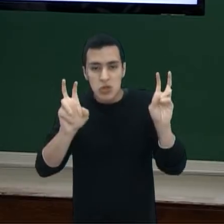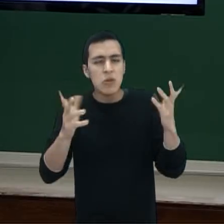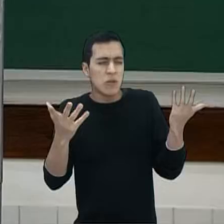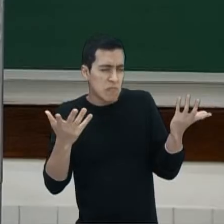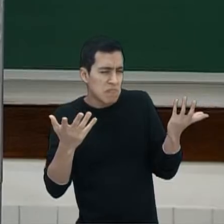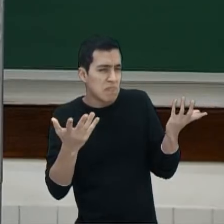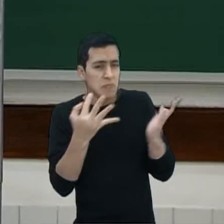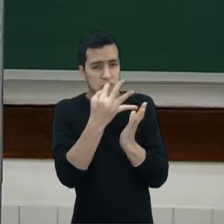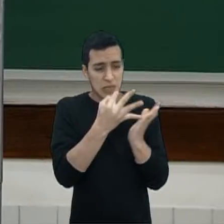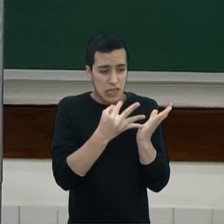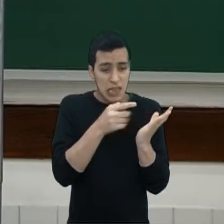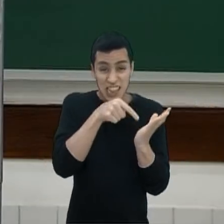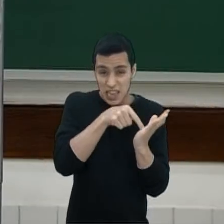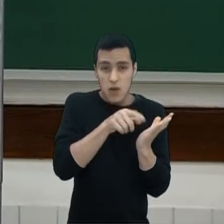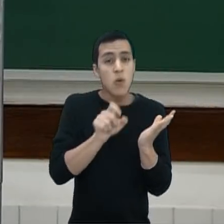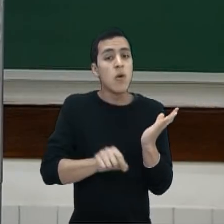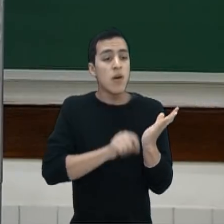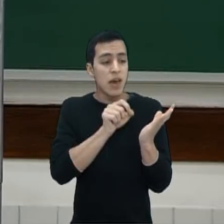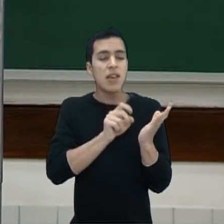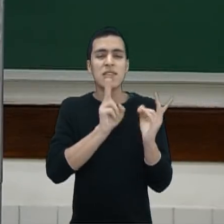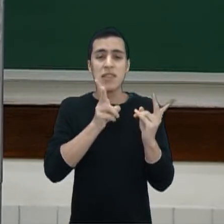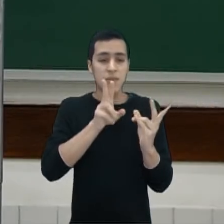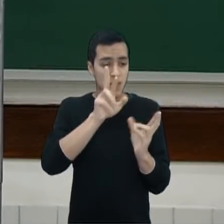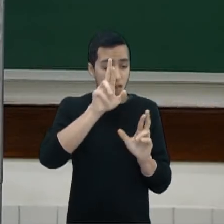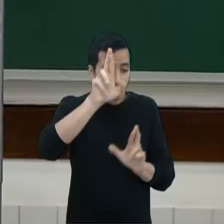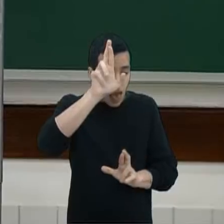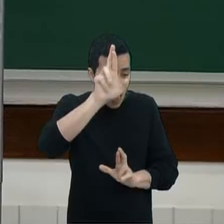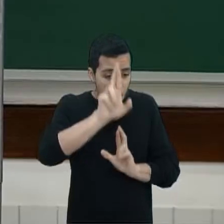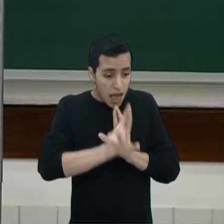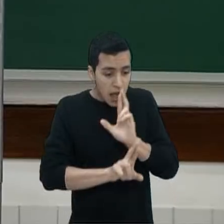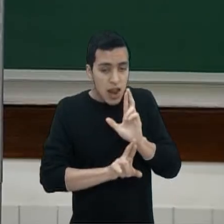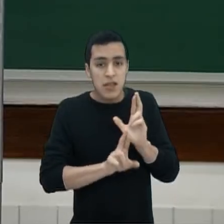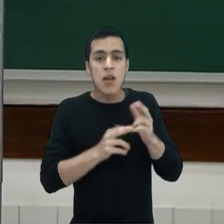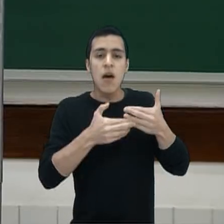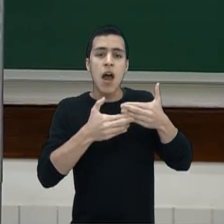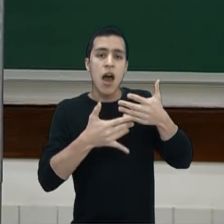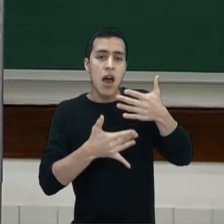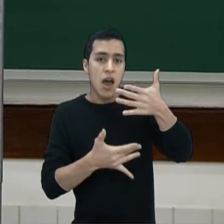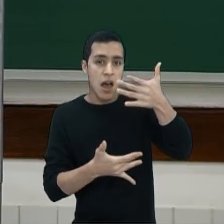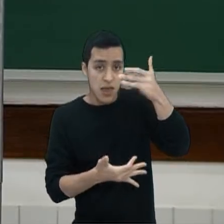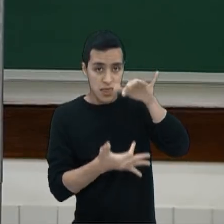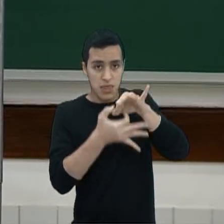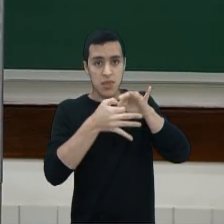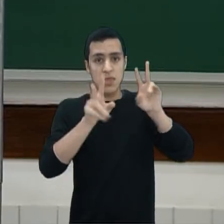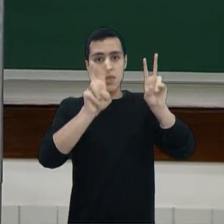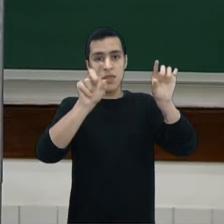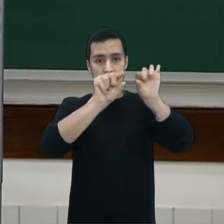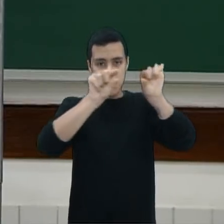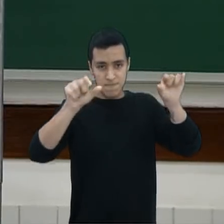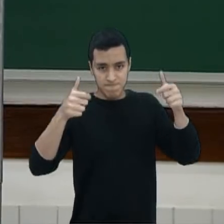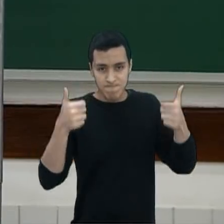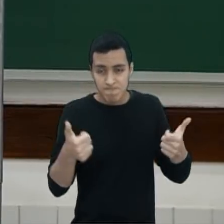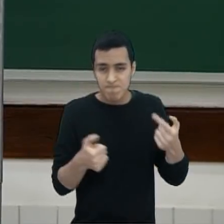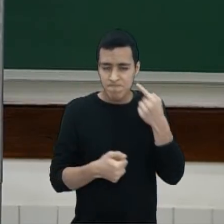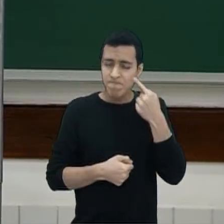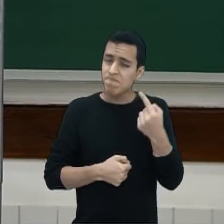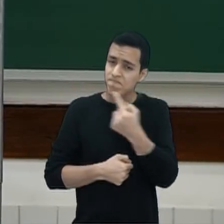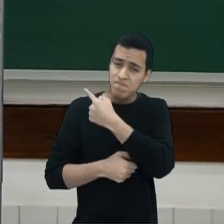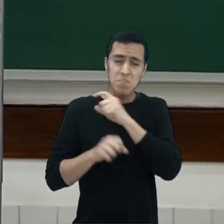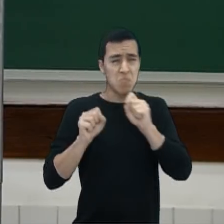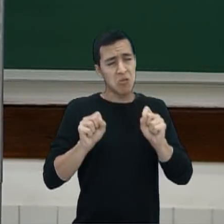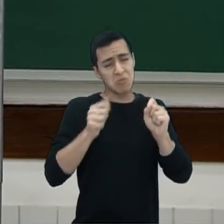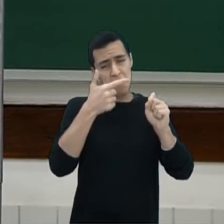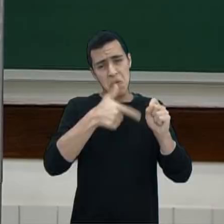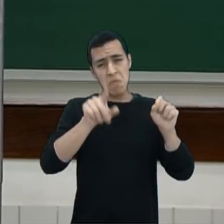títulos de um texto, eles devem estar relacionados com a história que vem na sequência, certo? E nesse caso, poderia ter